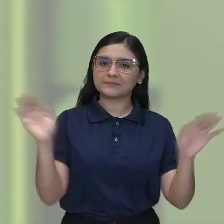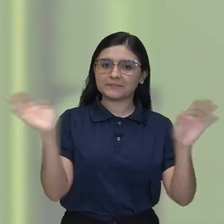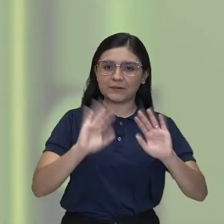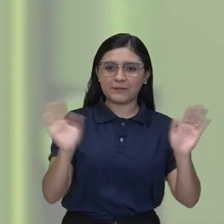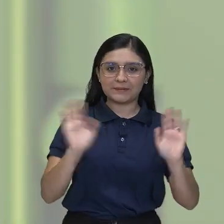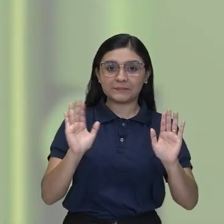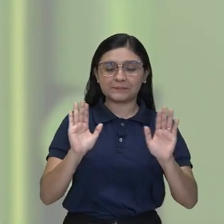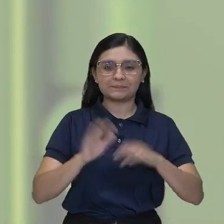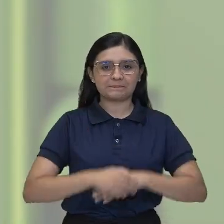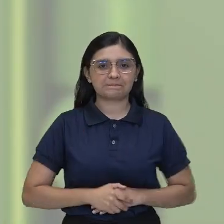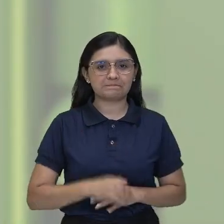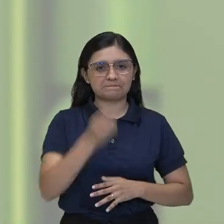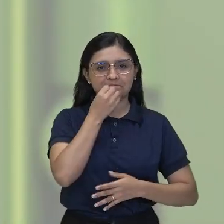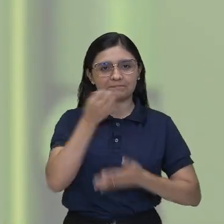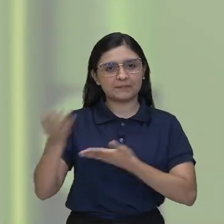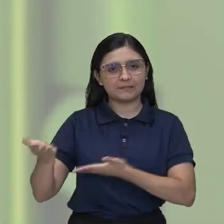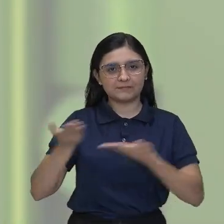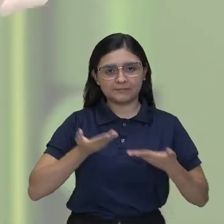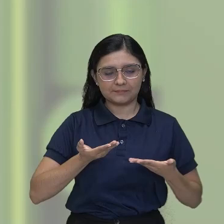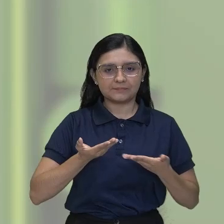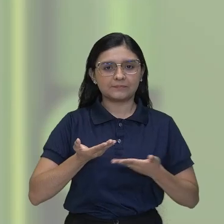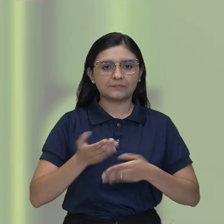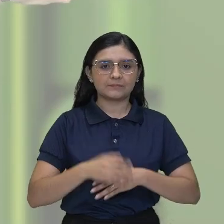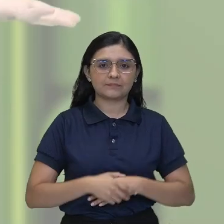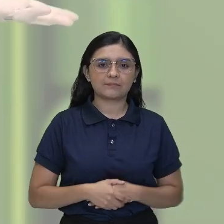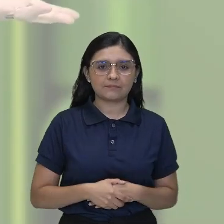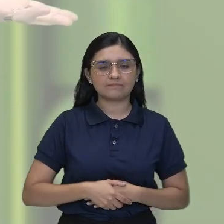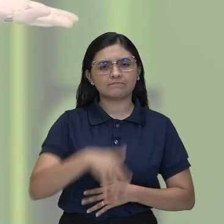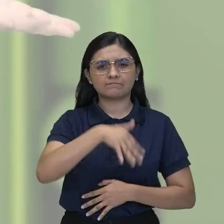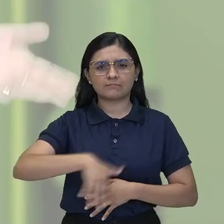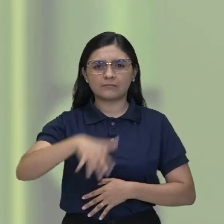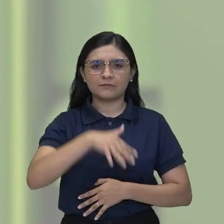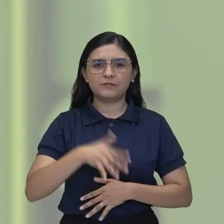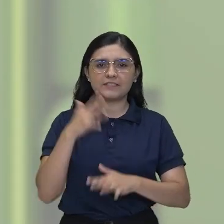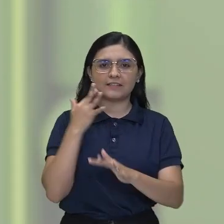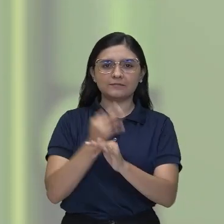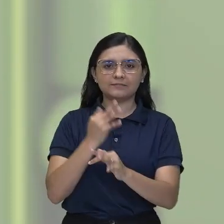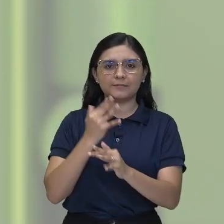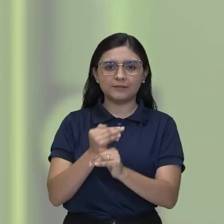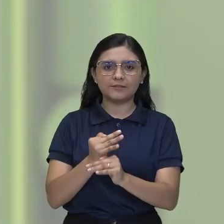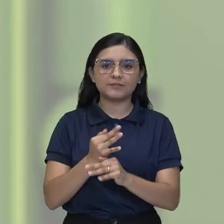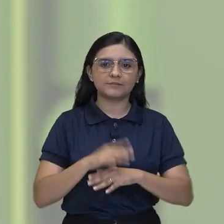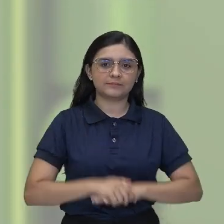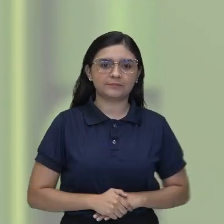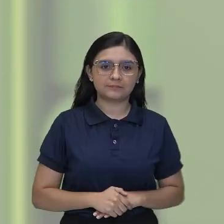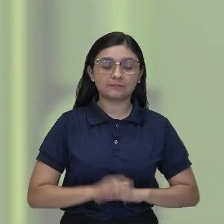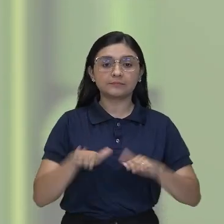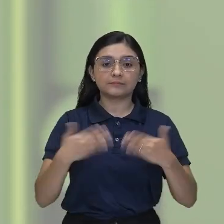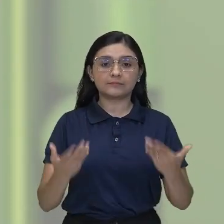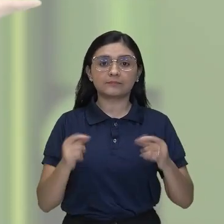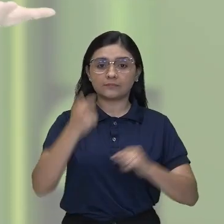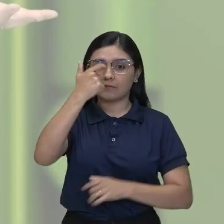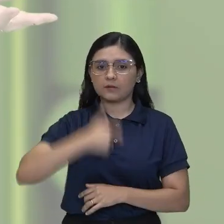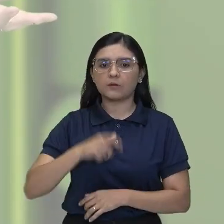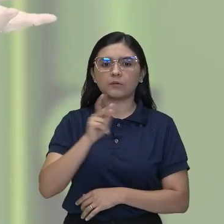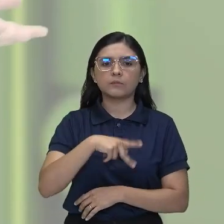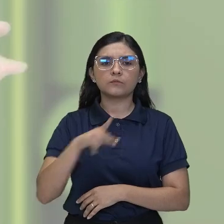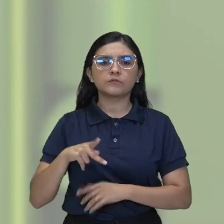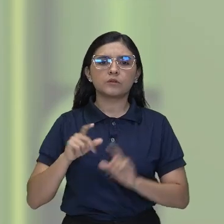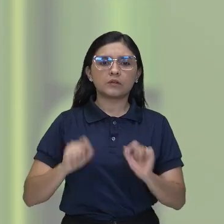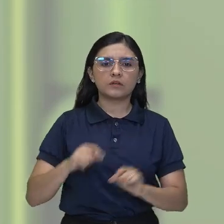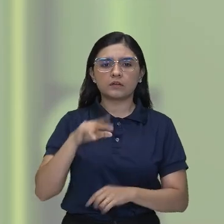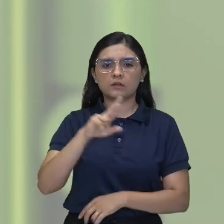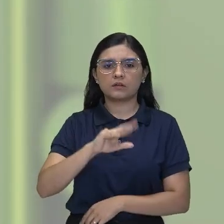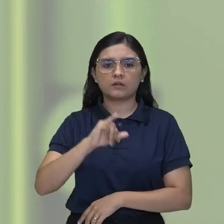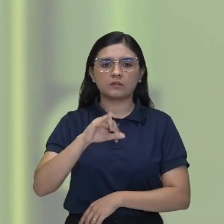Olá, meus queridos, sejam bem-vindos ao nosso mundo da física. Eu sou a professora Risolda